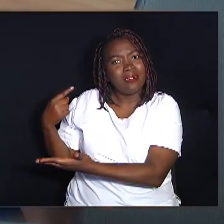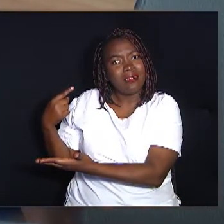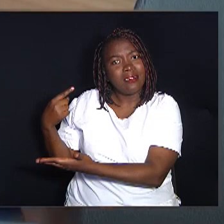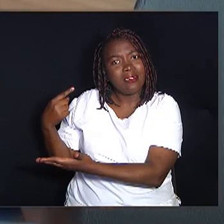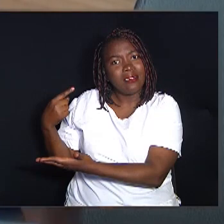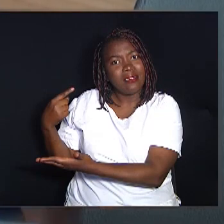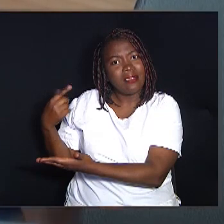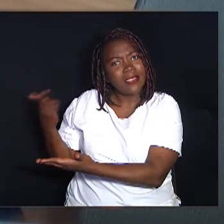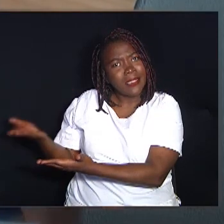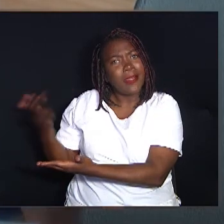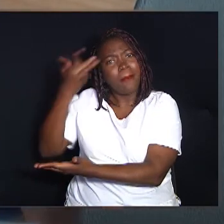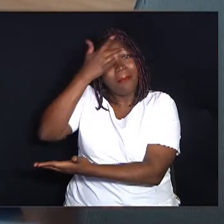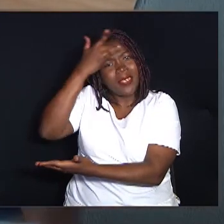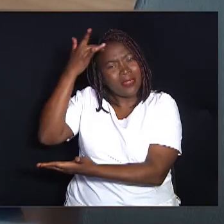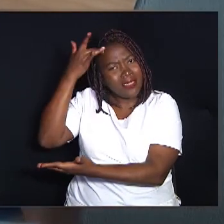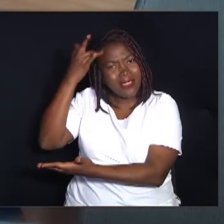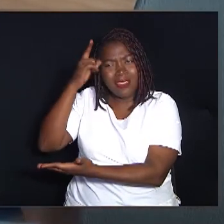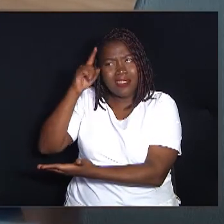daquela pessoa,